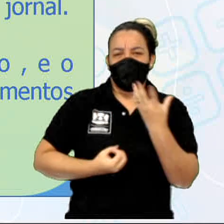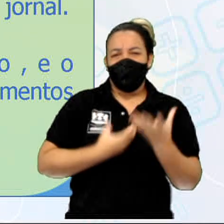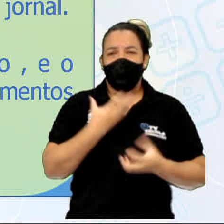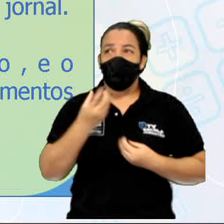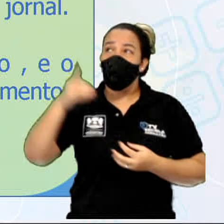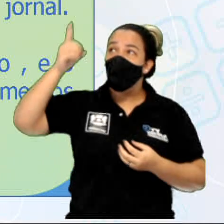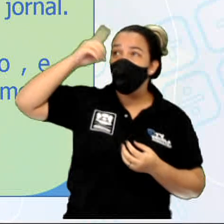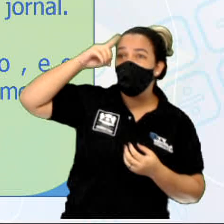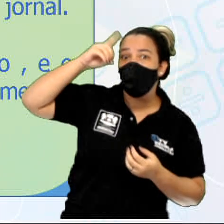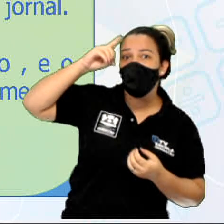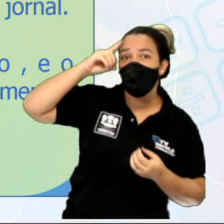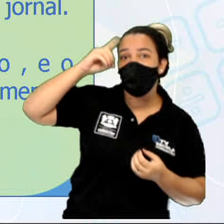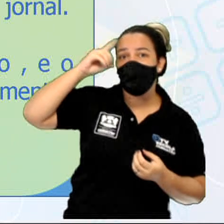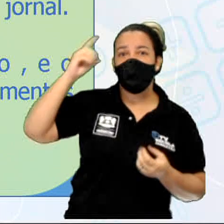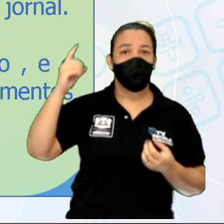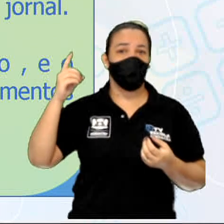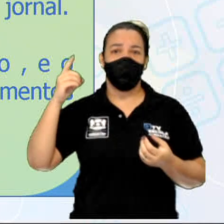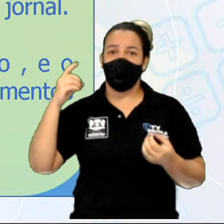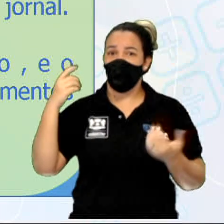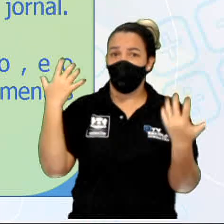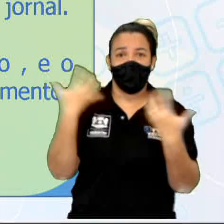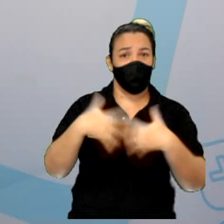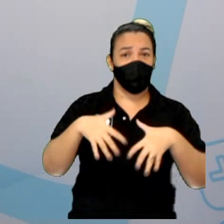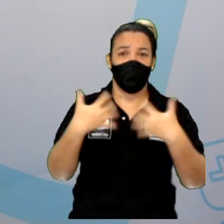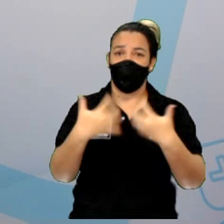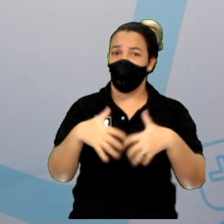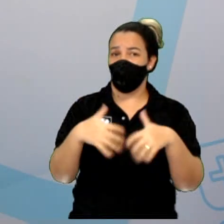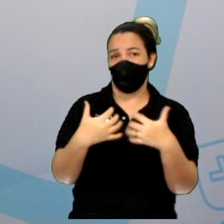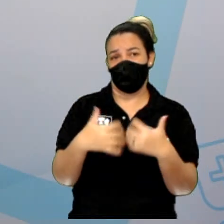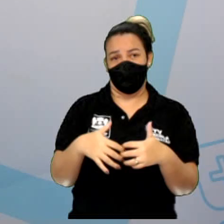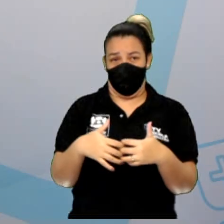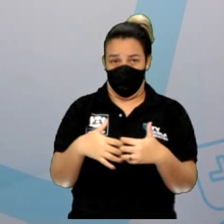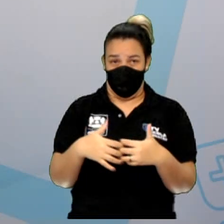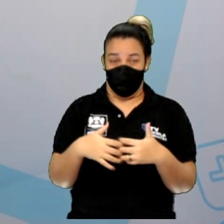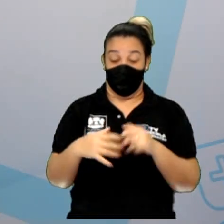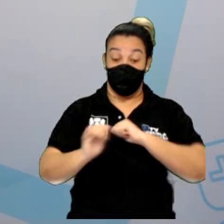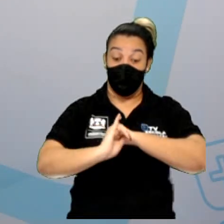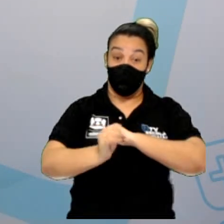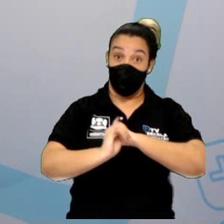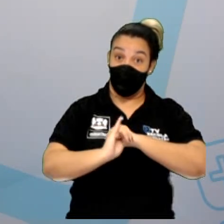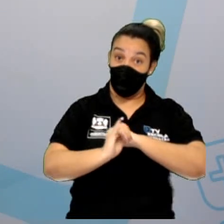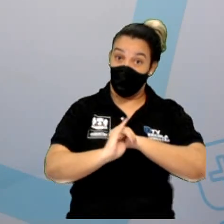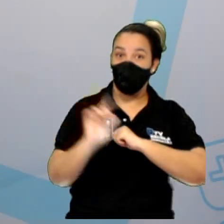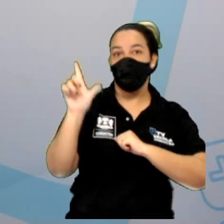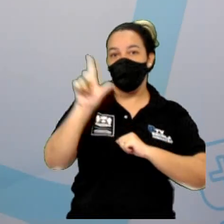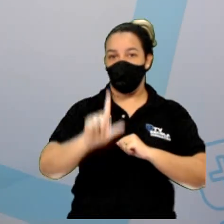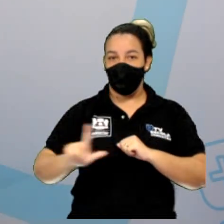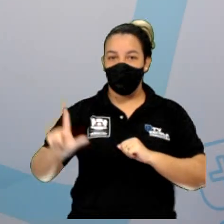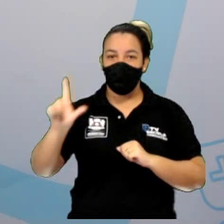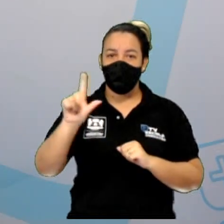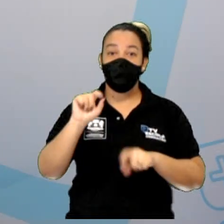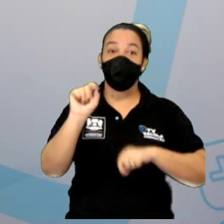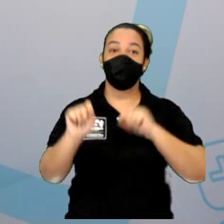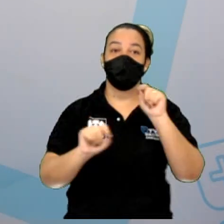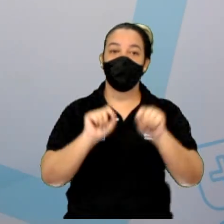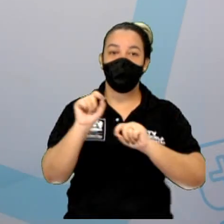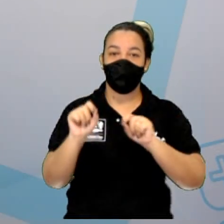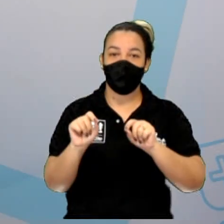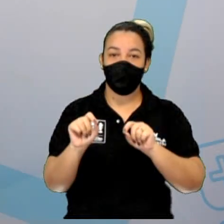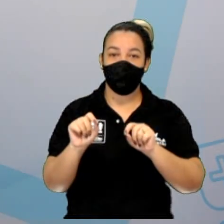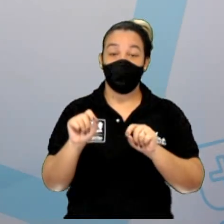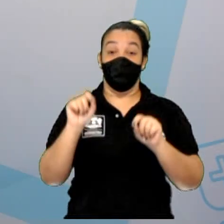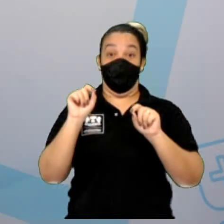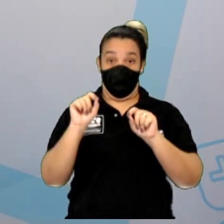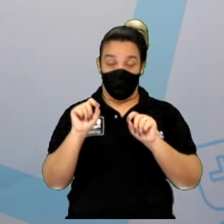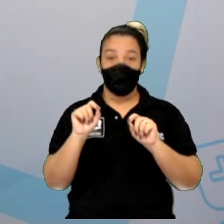dia. Então, o que faz a crônica ser literária é a questão do seu efeito